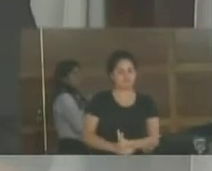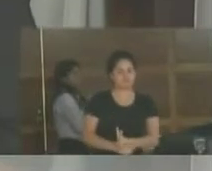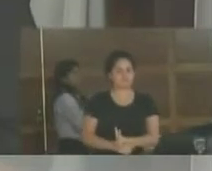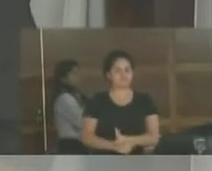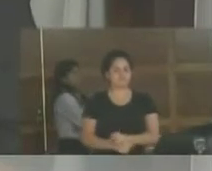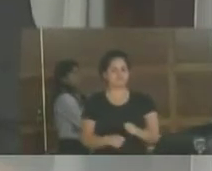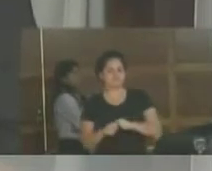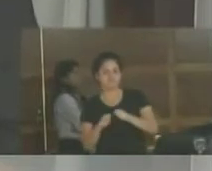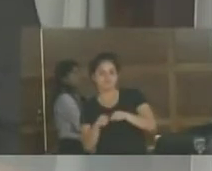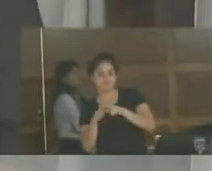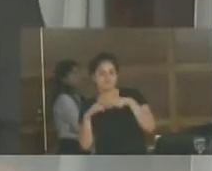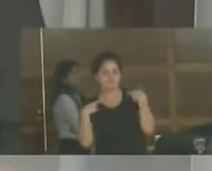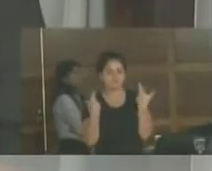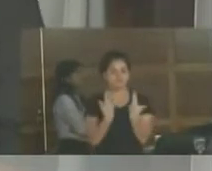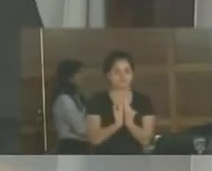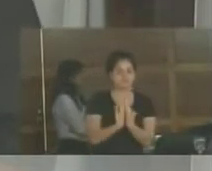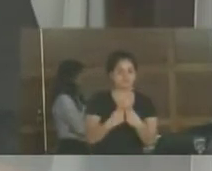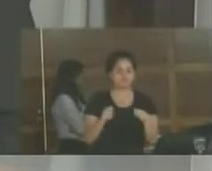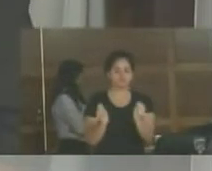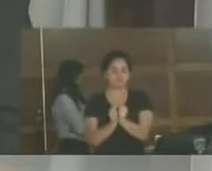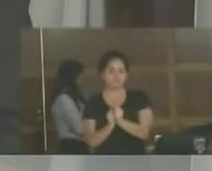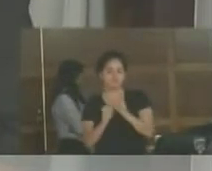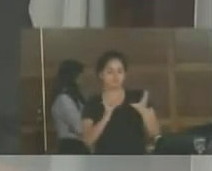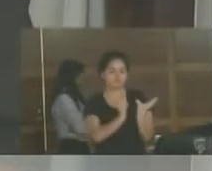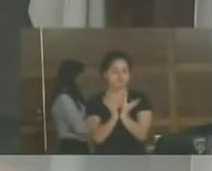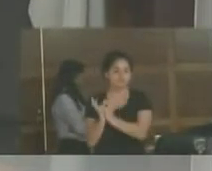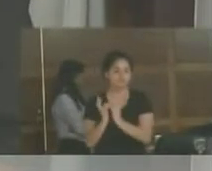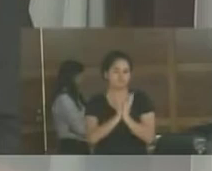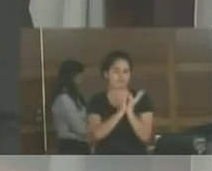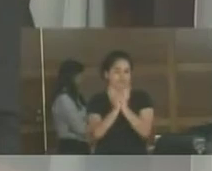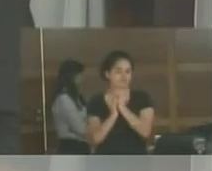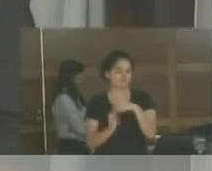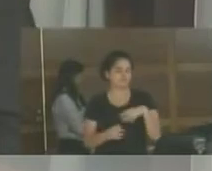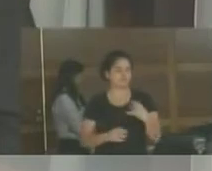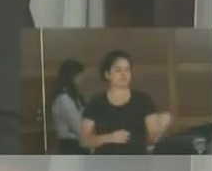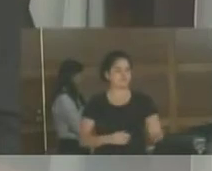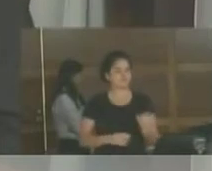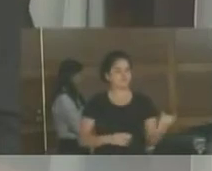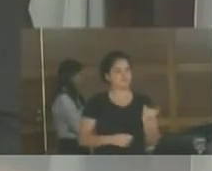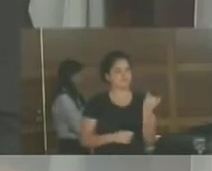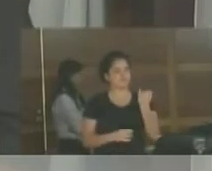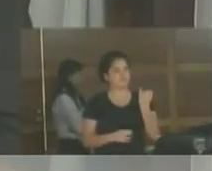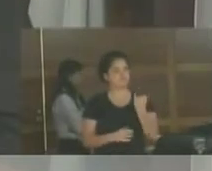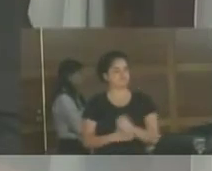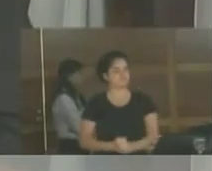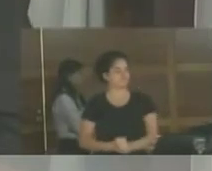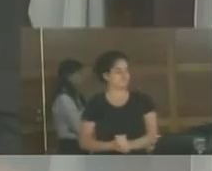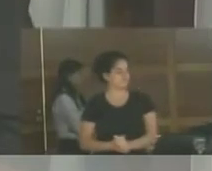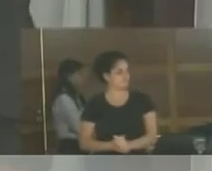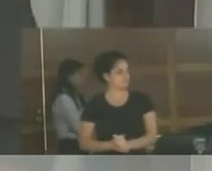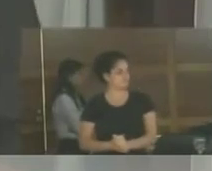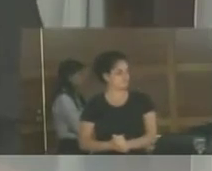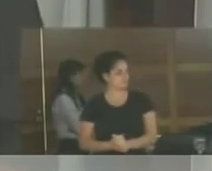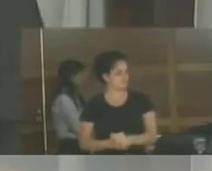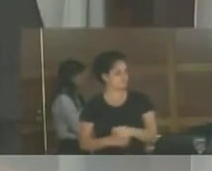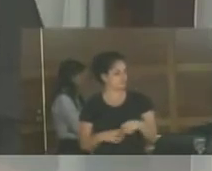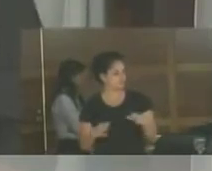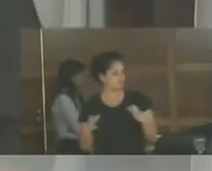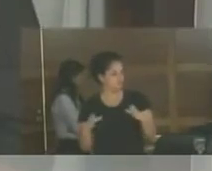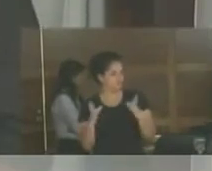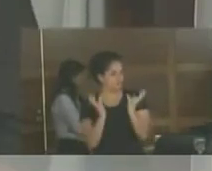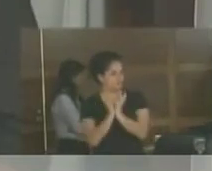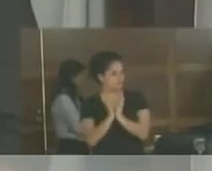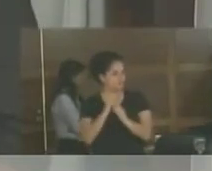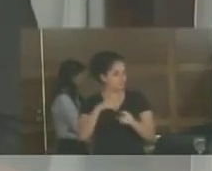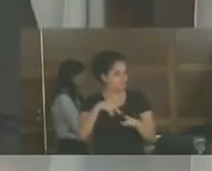fazendo algumas reuniões com alguns grupos, e é importante, né, são conglomerados de países, né, e diga-se